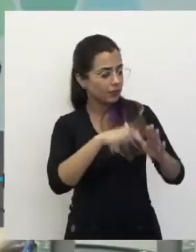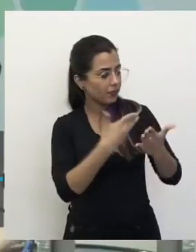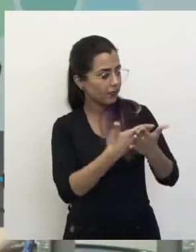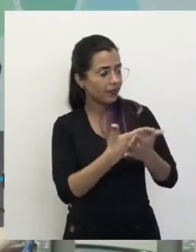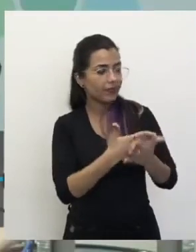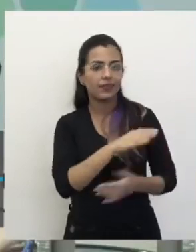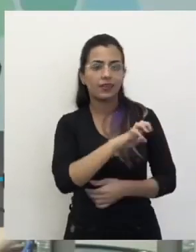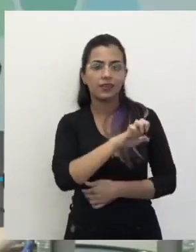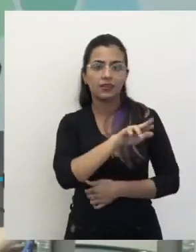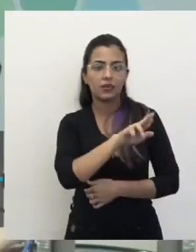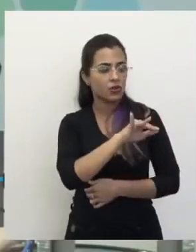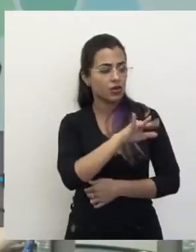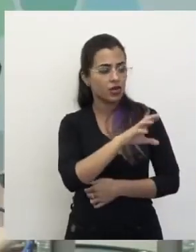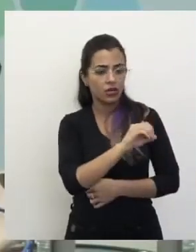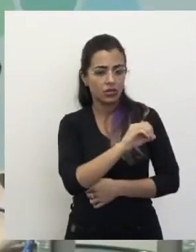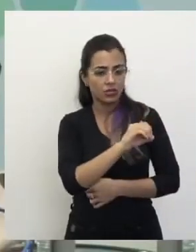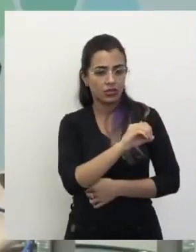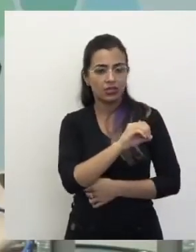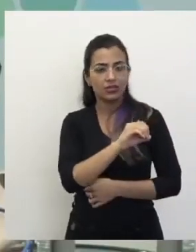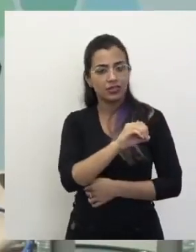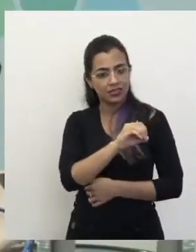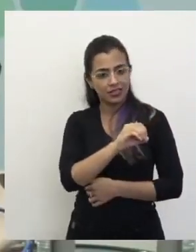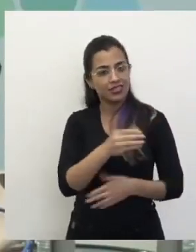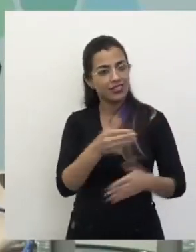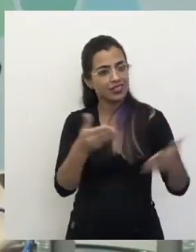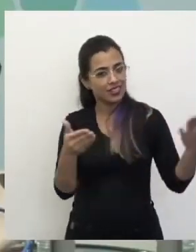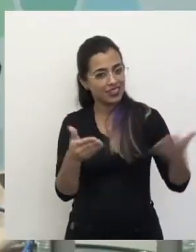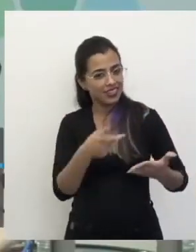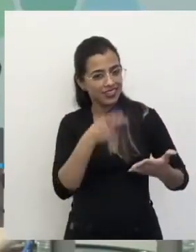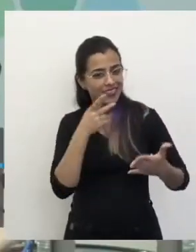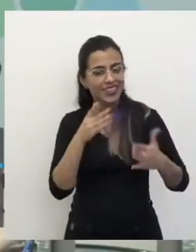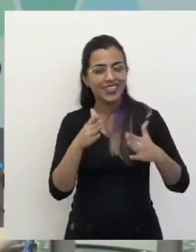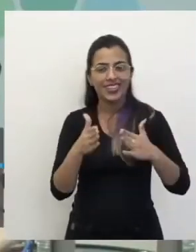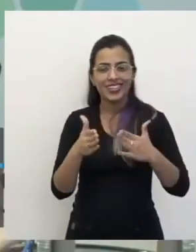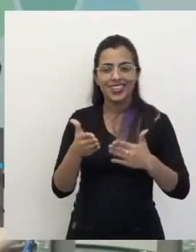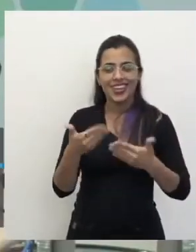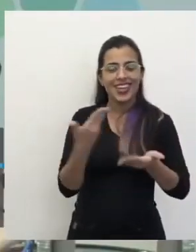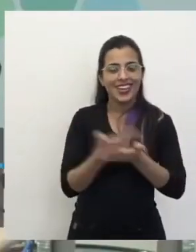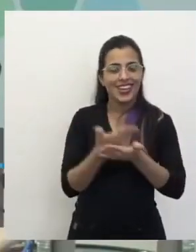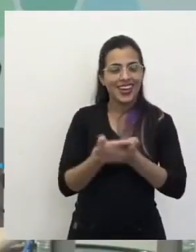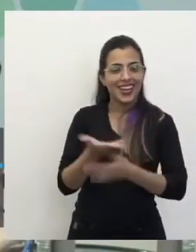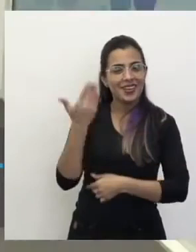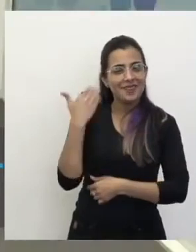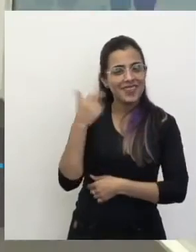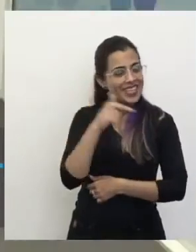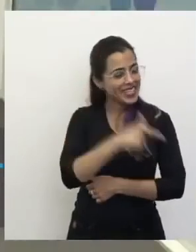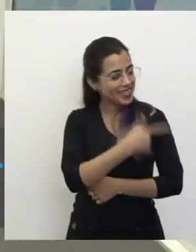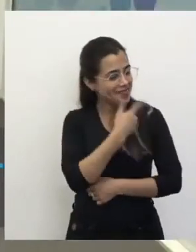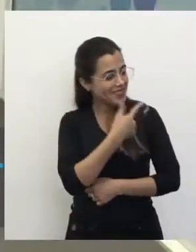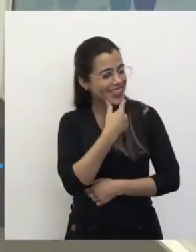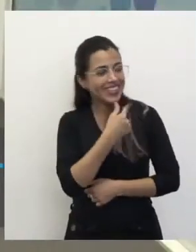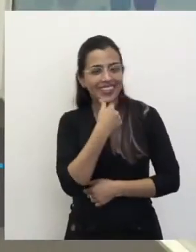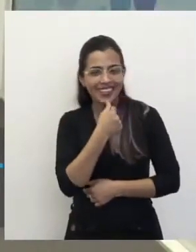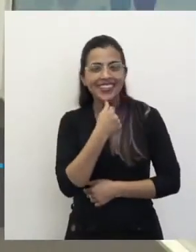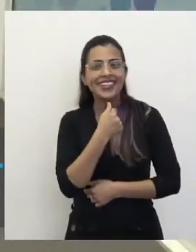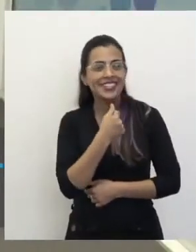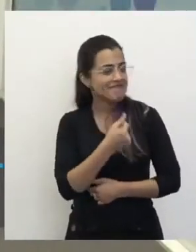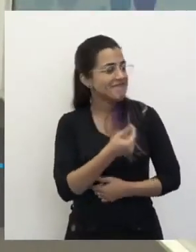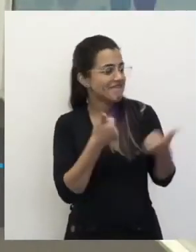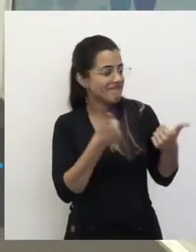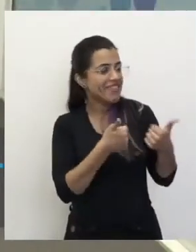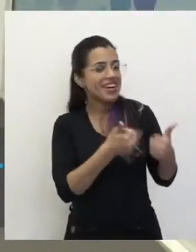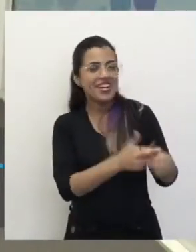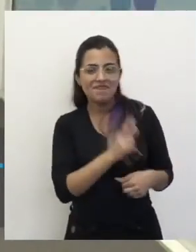Simões de Paula. Eu não falei o nome da sua escola, agora eu falei, na aula passada. Esse menino é famoso no chat, porque ele sempre faz umas respostas